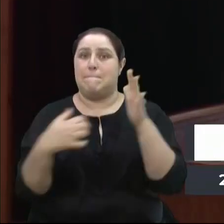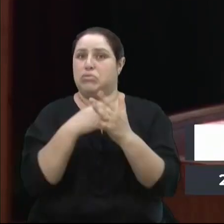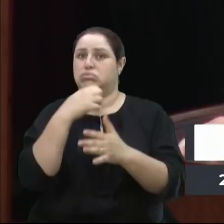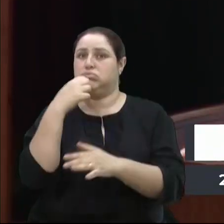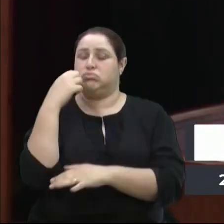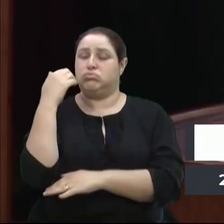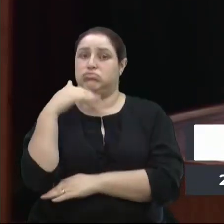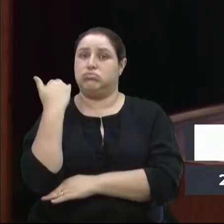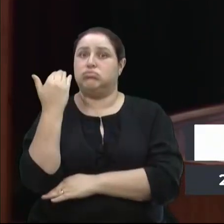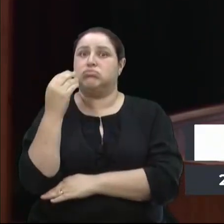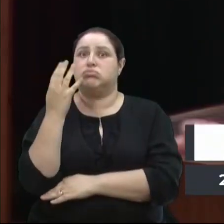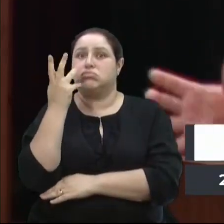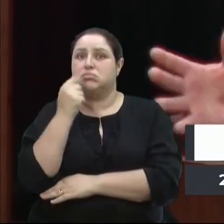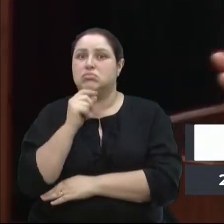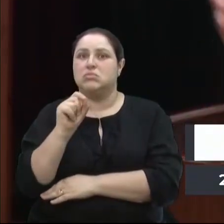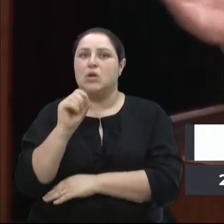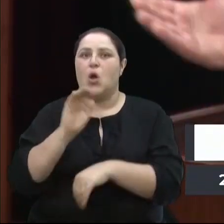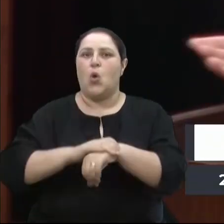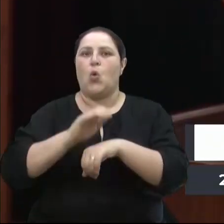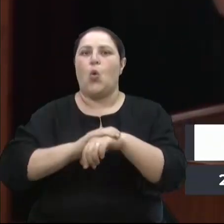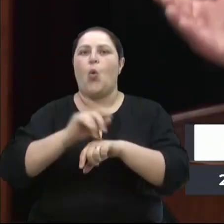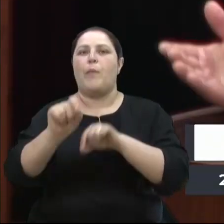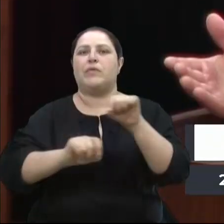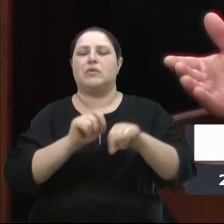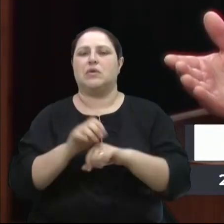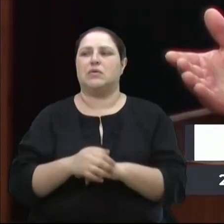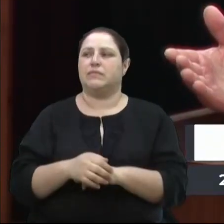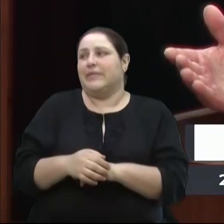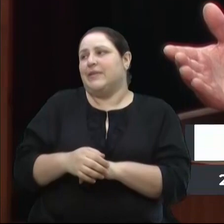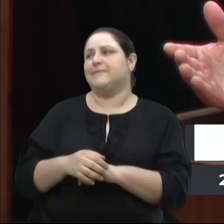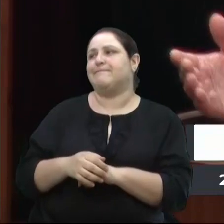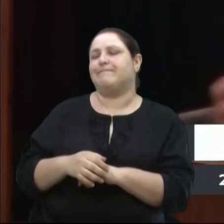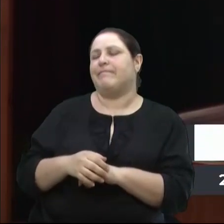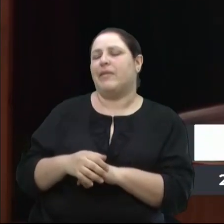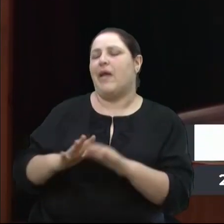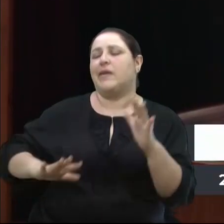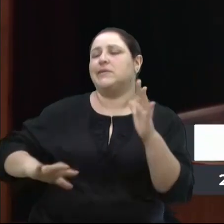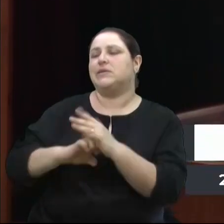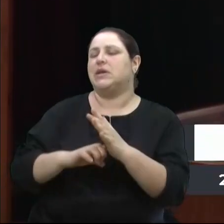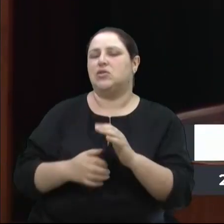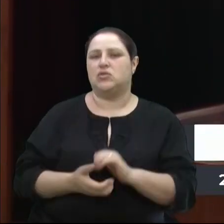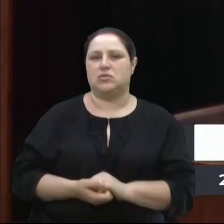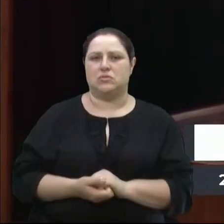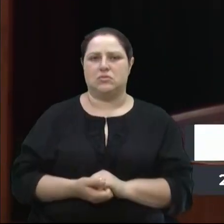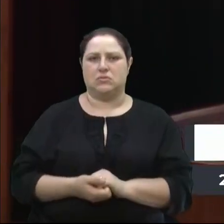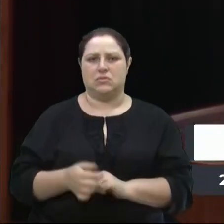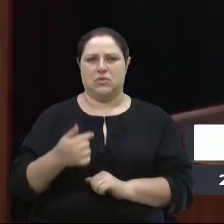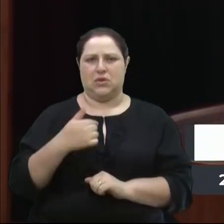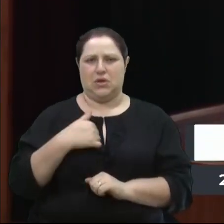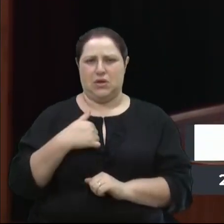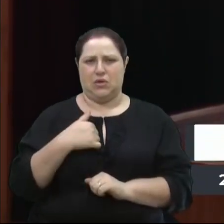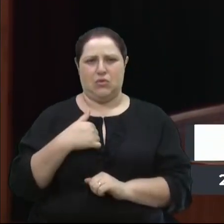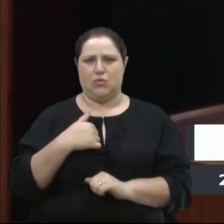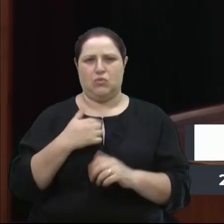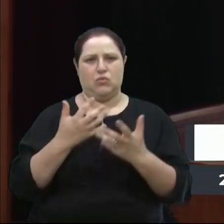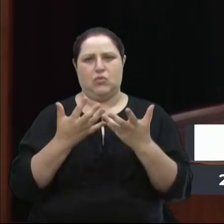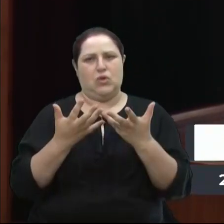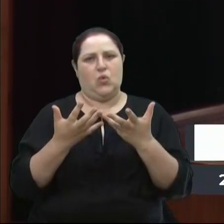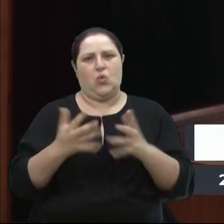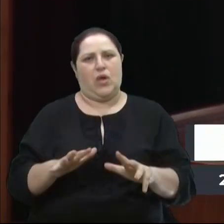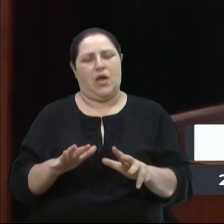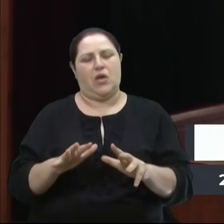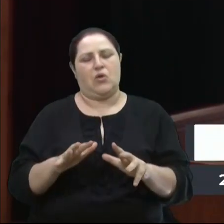aí de quem que é a culpa? Ah, foi um acidente. Eu não vou carregar nas minhas costas essa